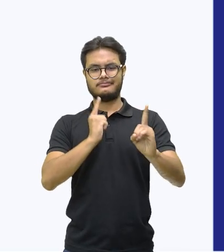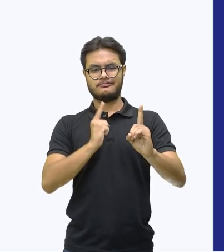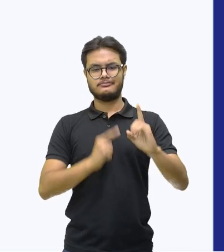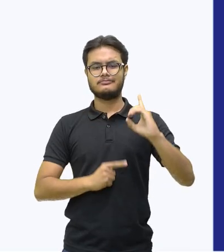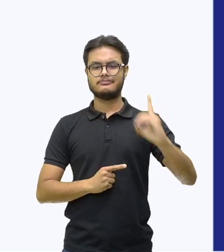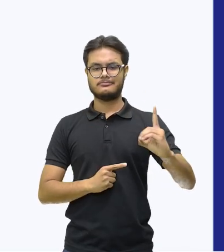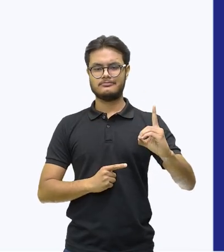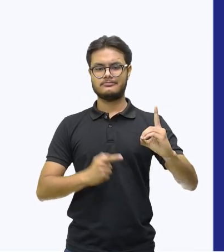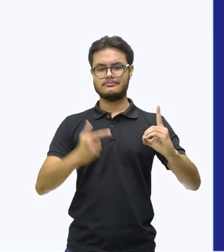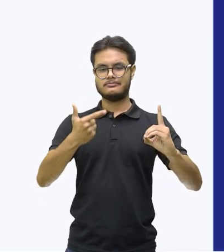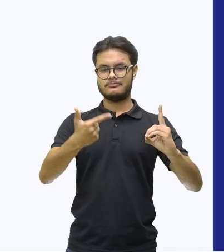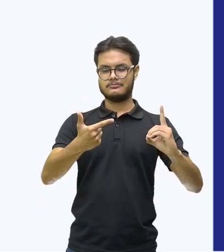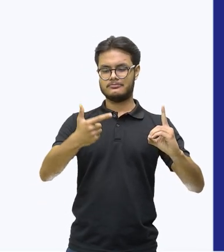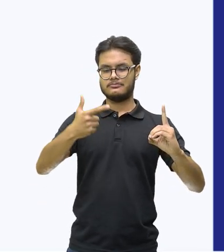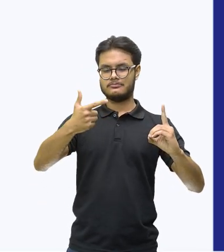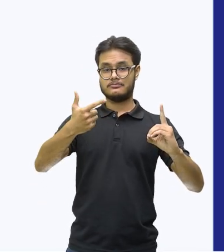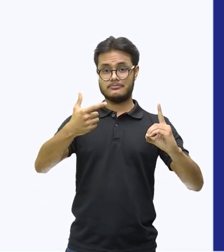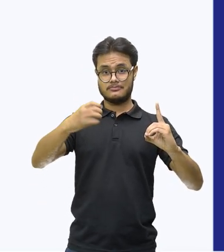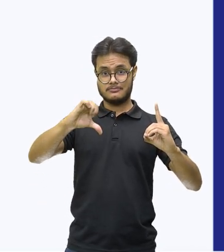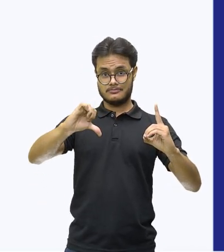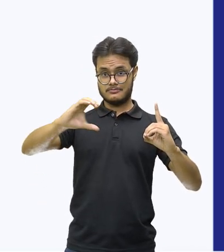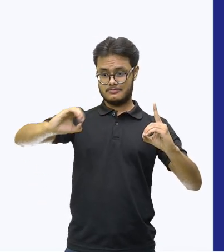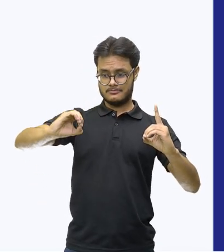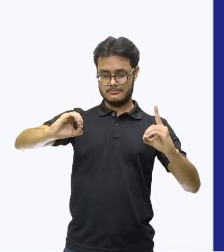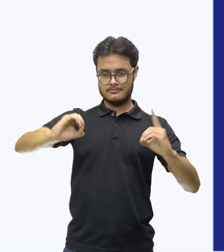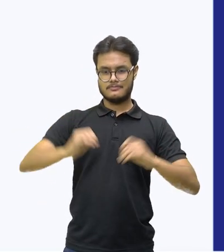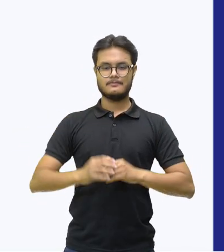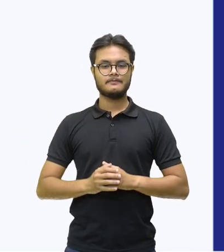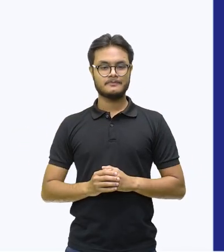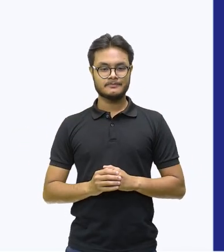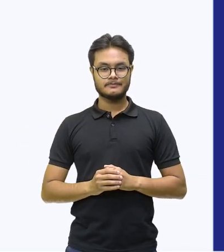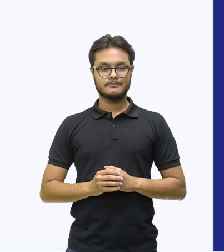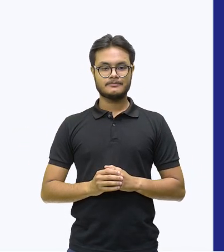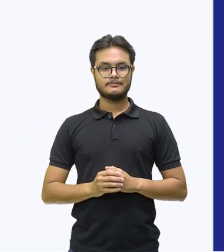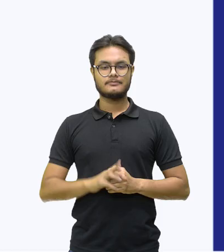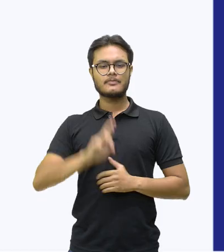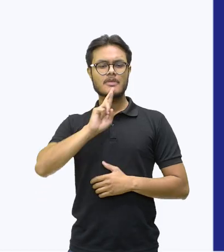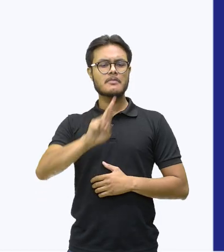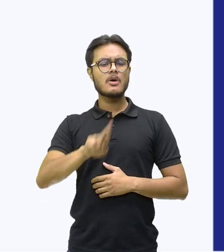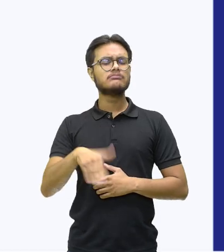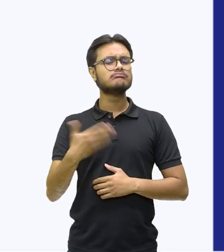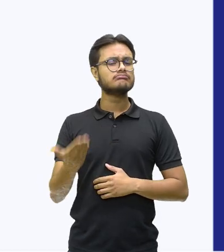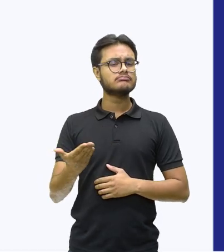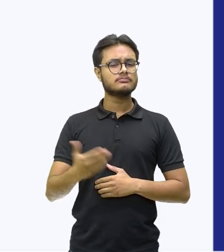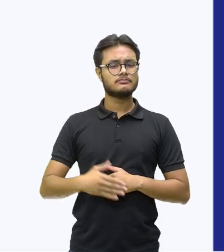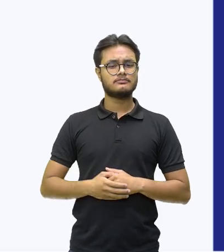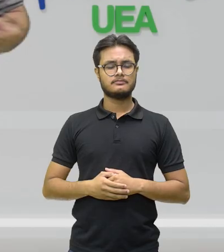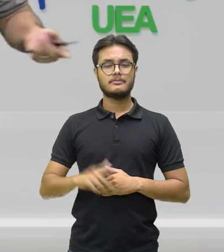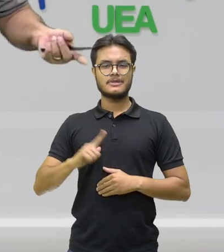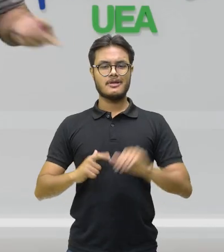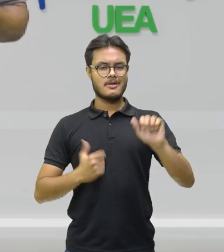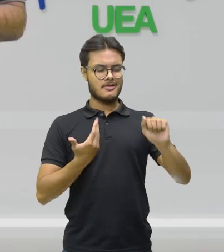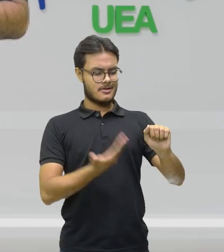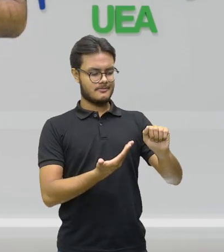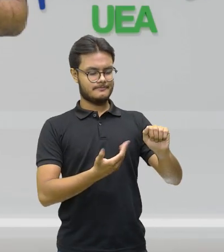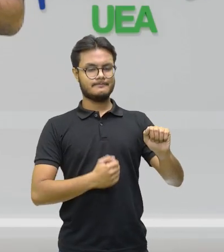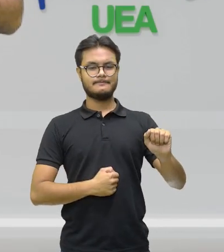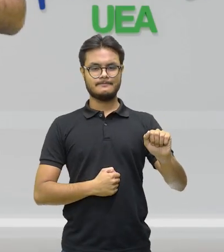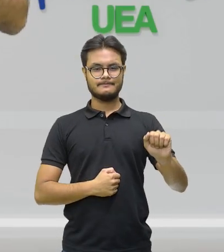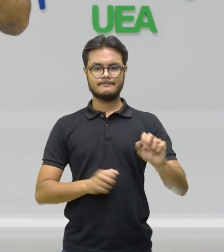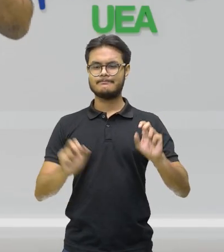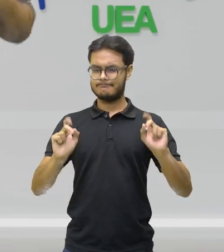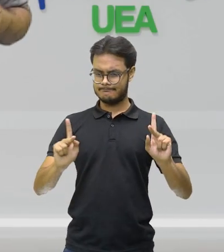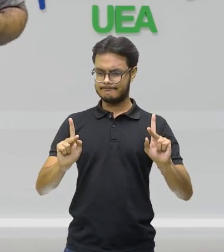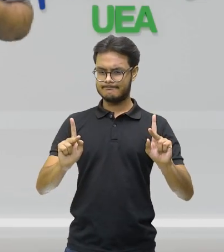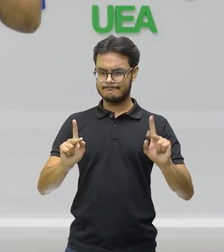distância percorrida, 290 metros. 290 metros, qual a alternativa que você marca? Letra A. Então, meu aluno, o que